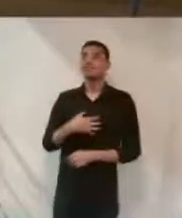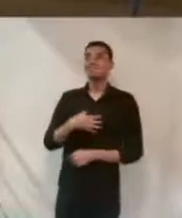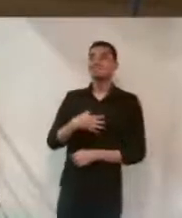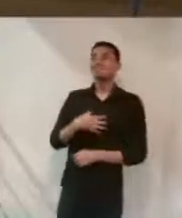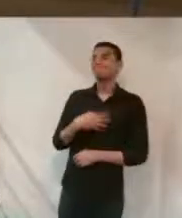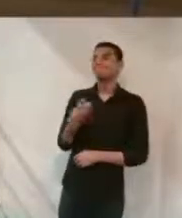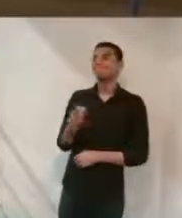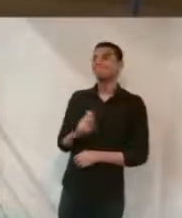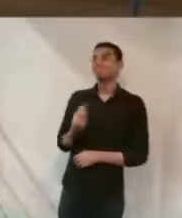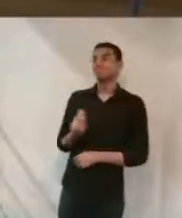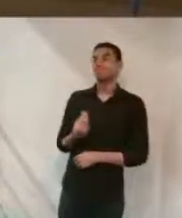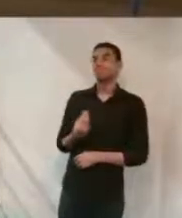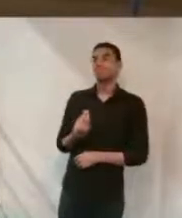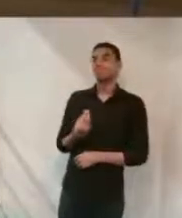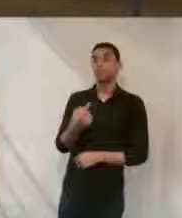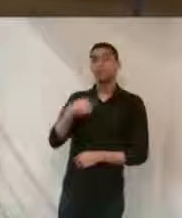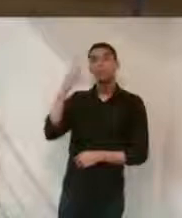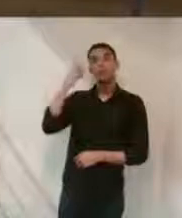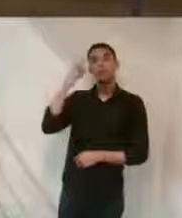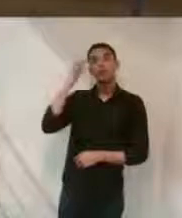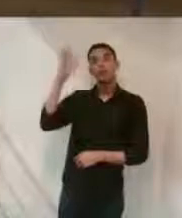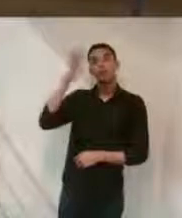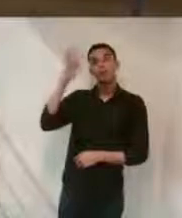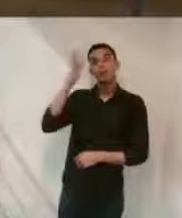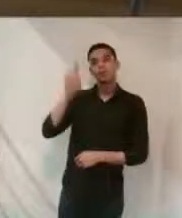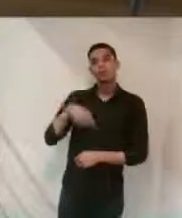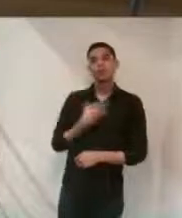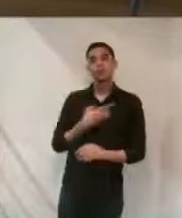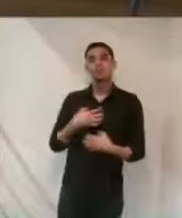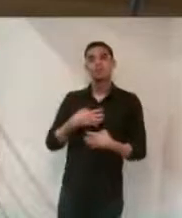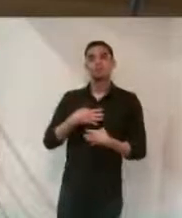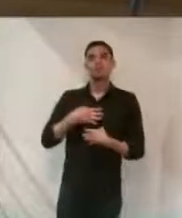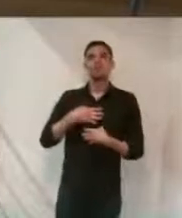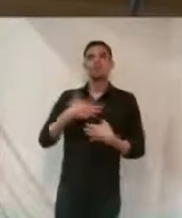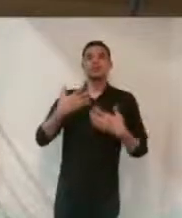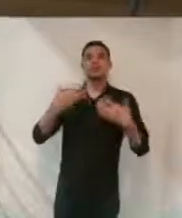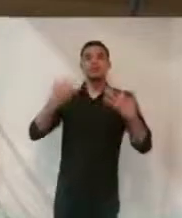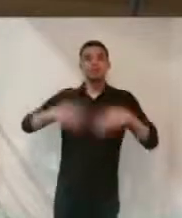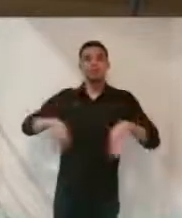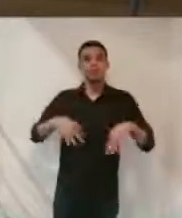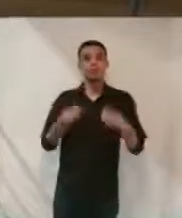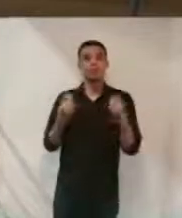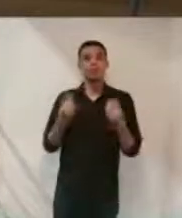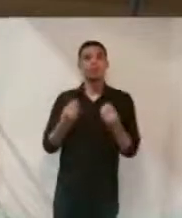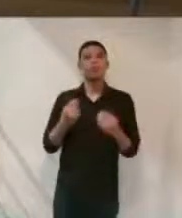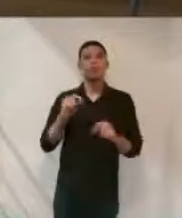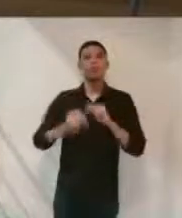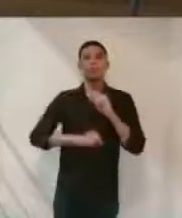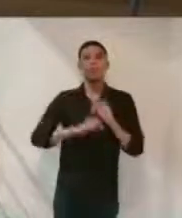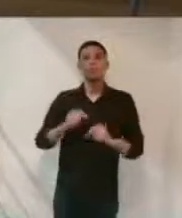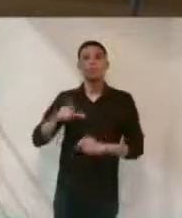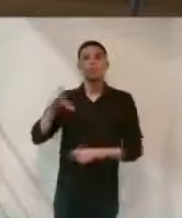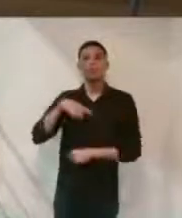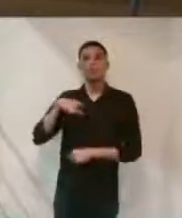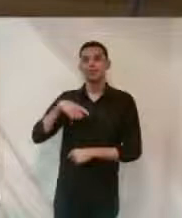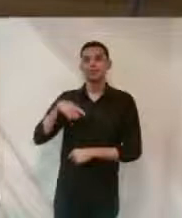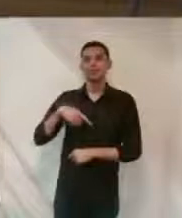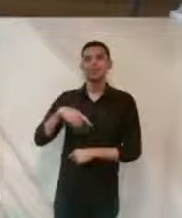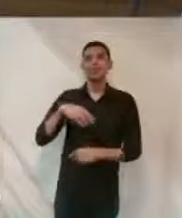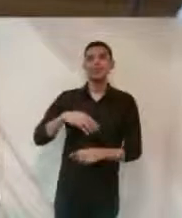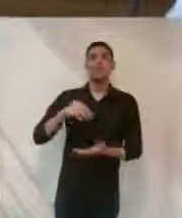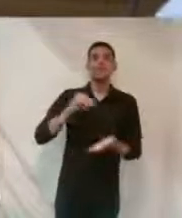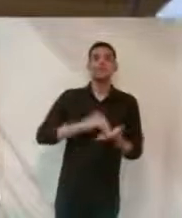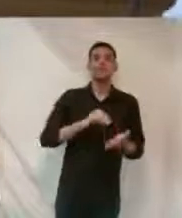que, imagine a dor que a gente sente ao ver a degradação humana e ambiental na nossa Caatinga, na nossa